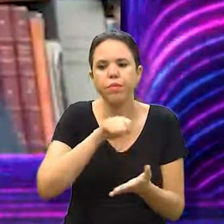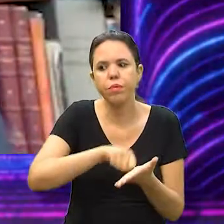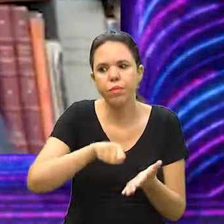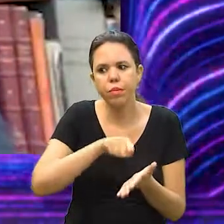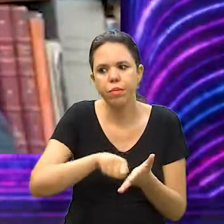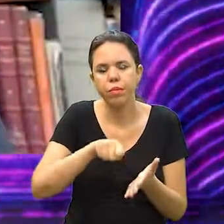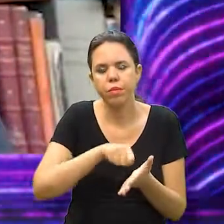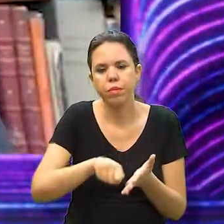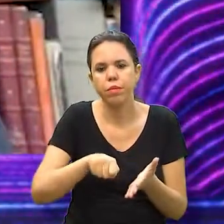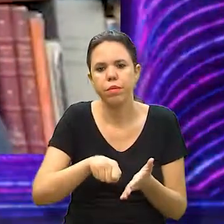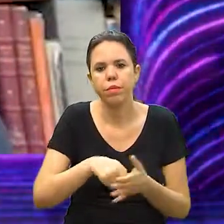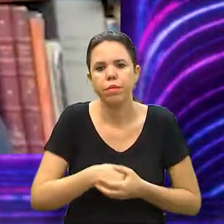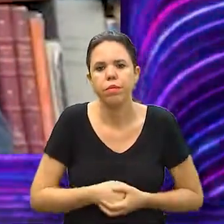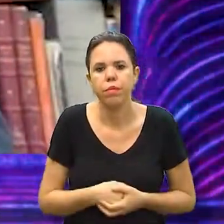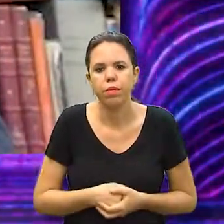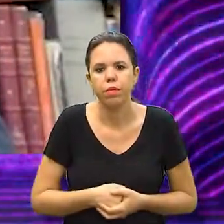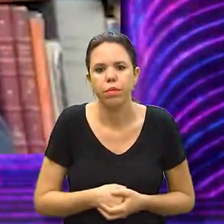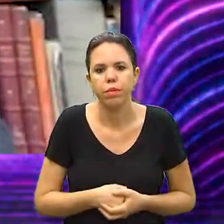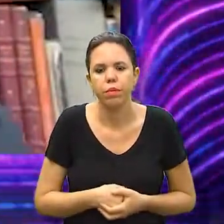depositando